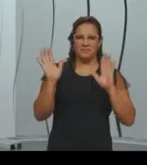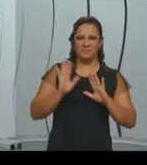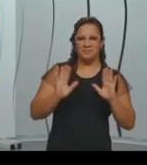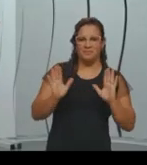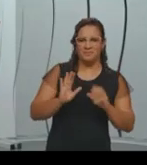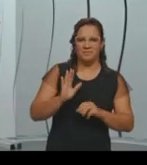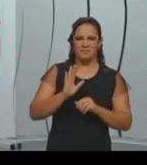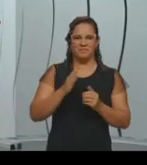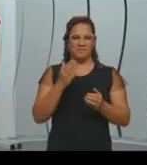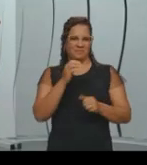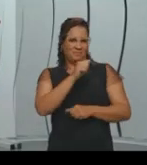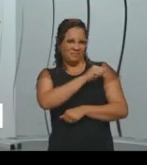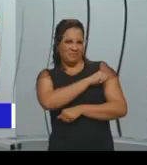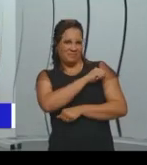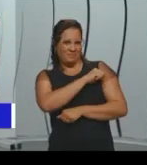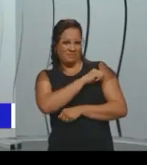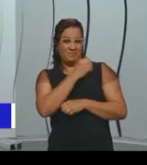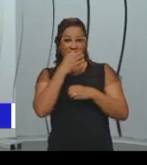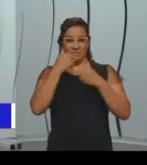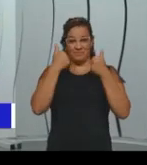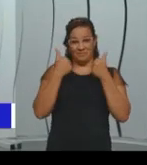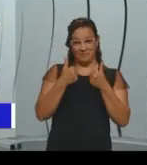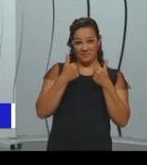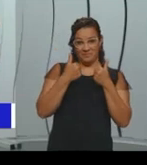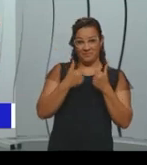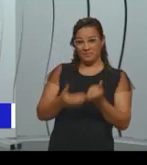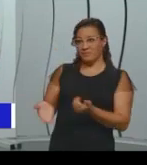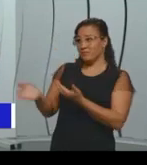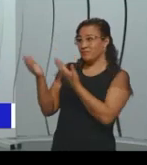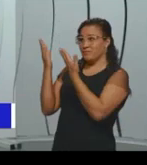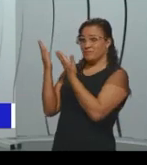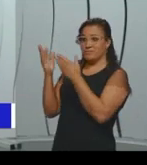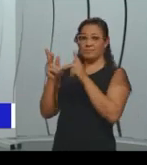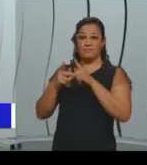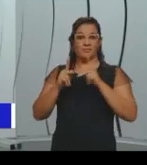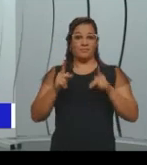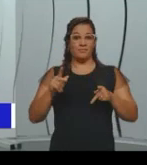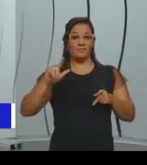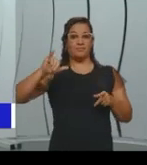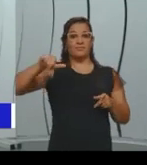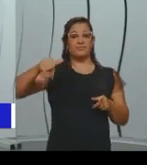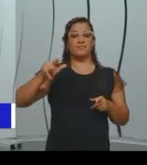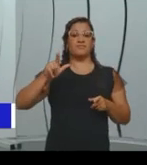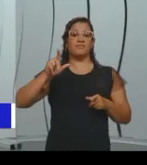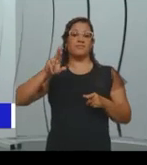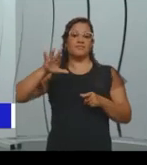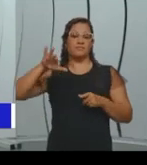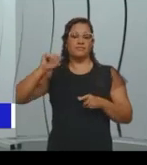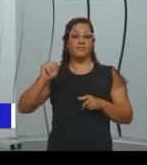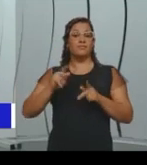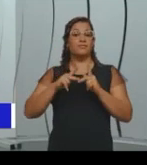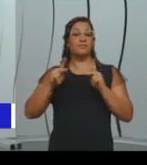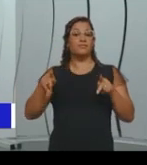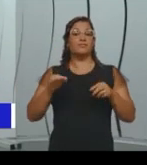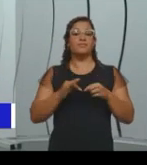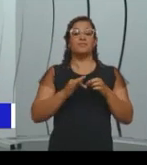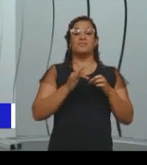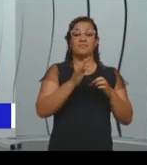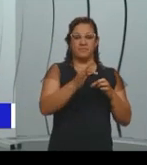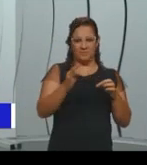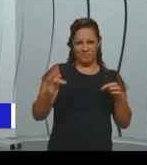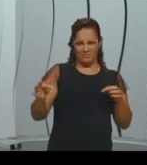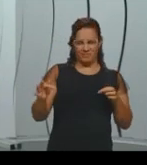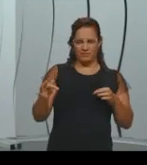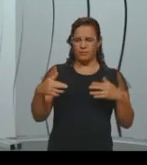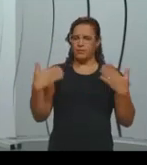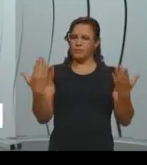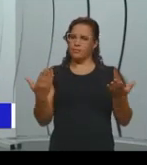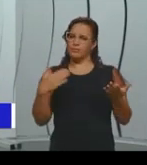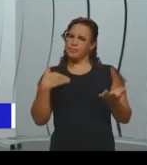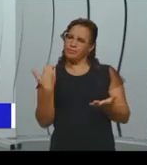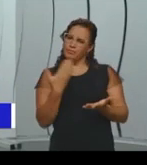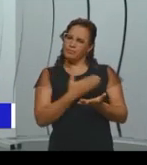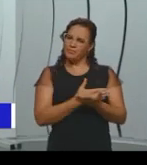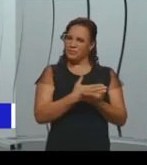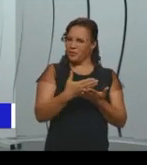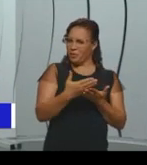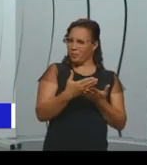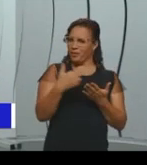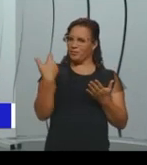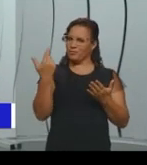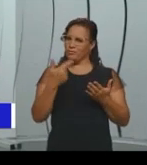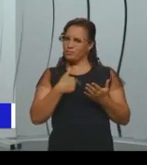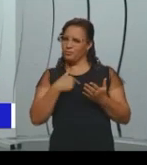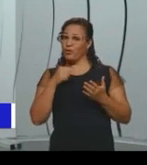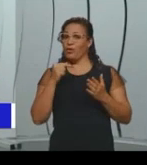Olá, estudantes, tudo bem? Aqui é o Júlio Bastos, professor de Física, e vamos começar agora a nossa